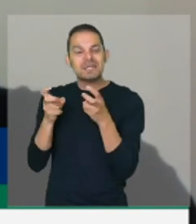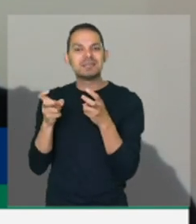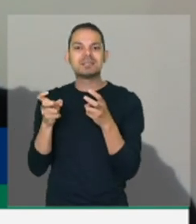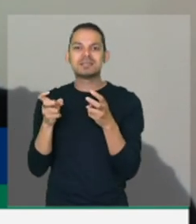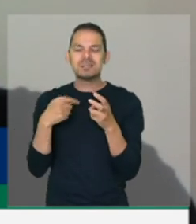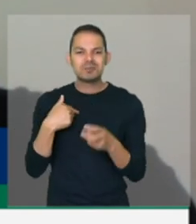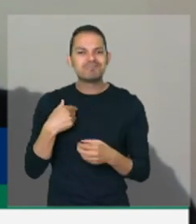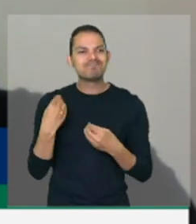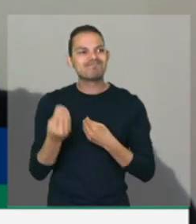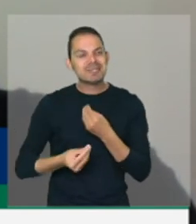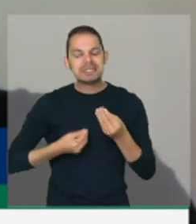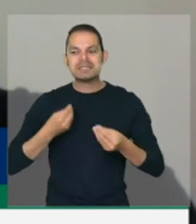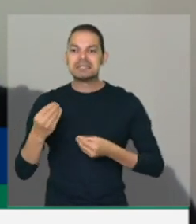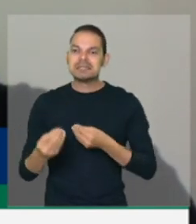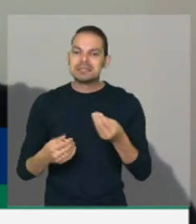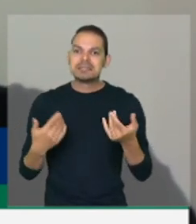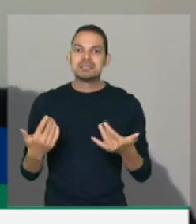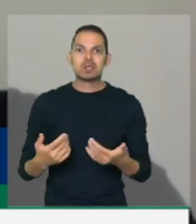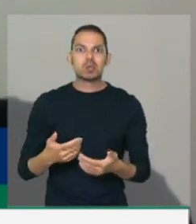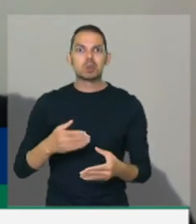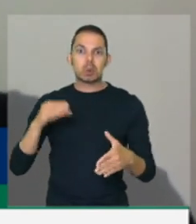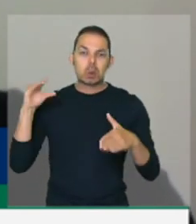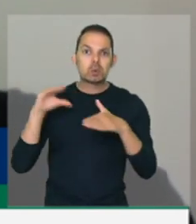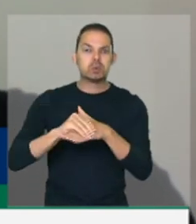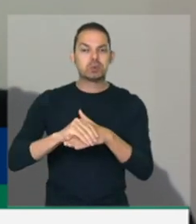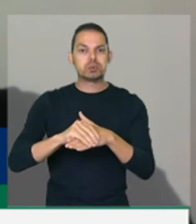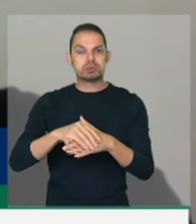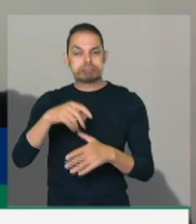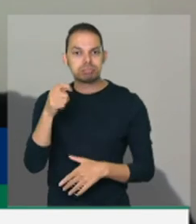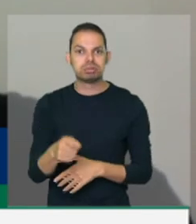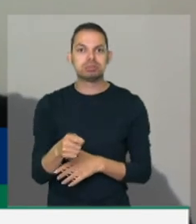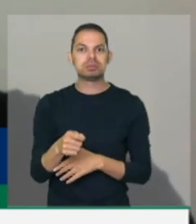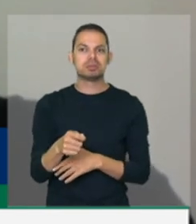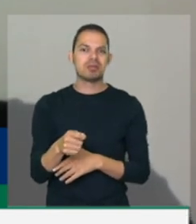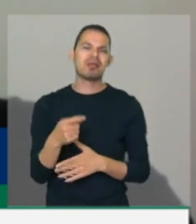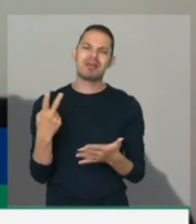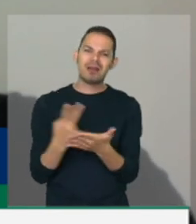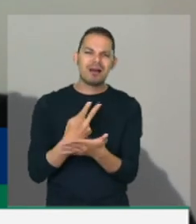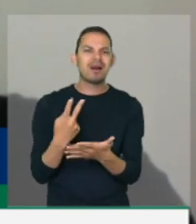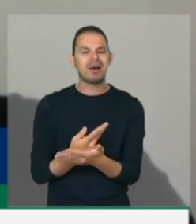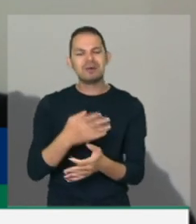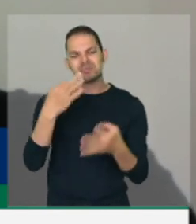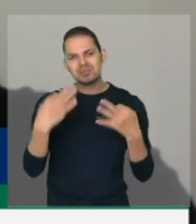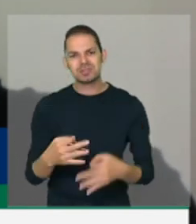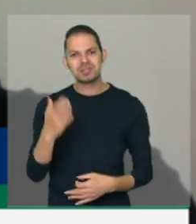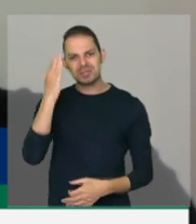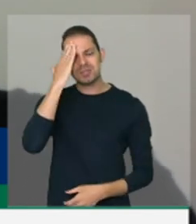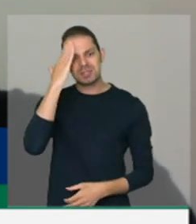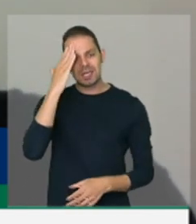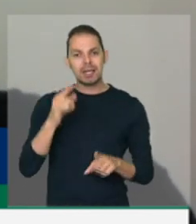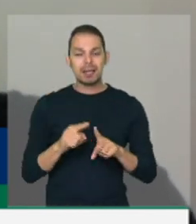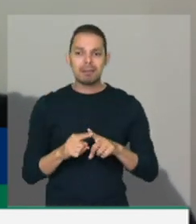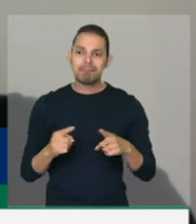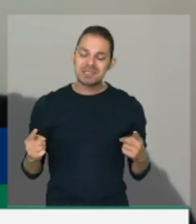não somente grosso, foi grosseiro e impróprio, realmente, mas